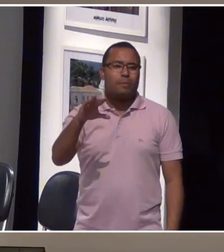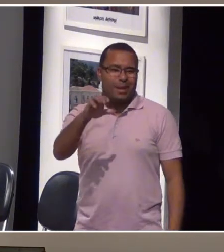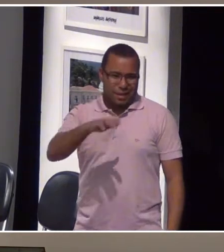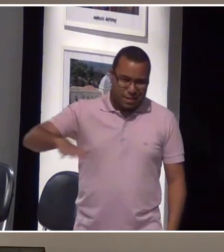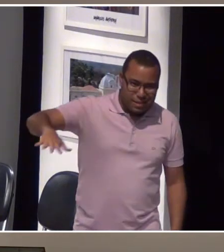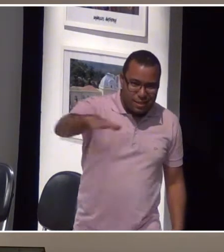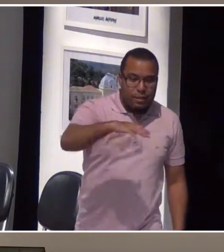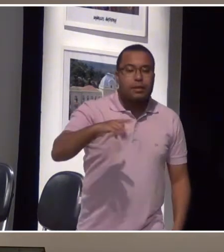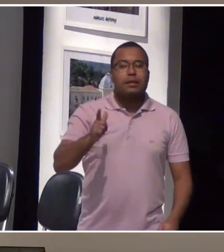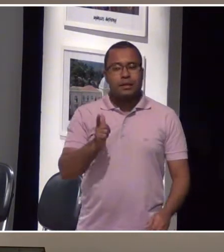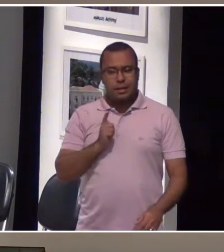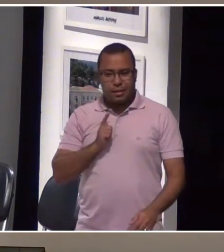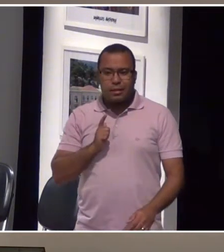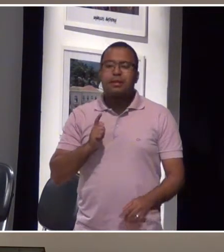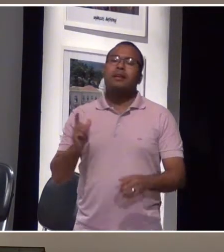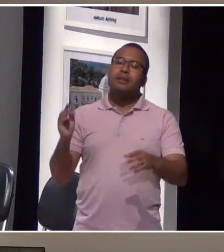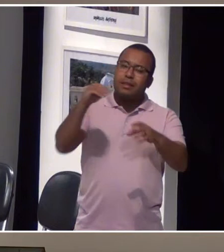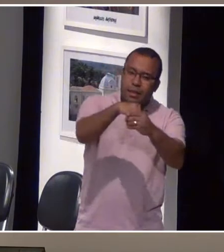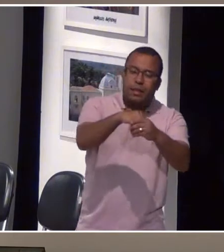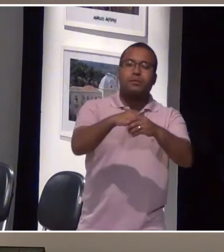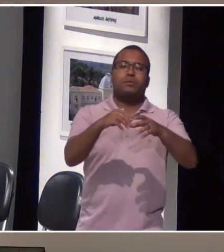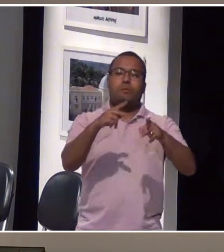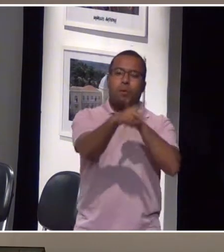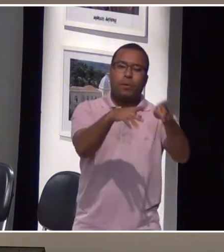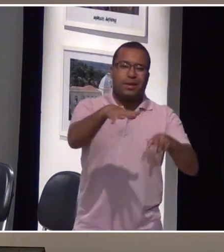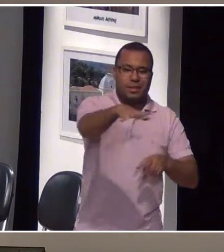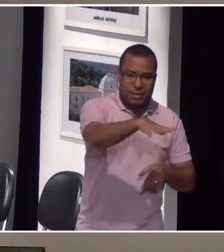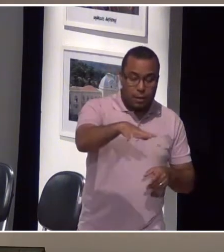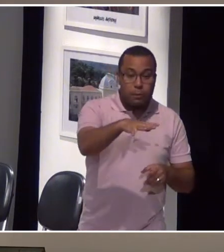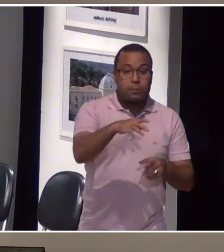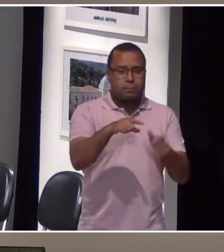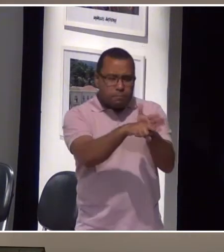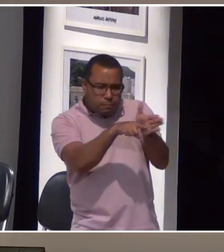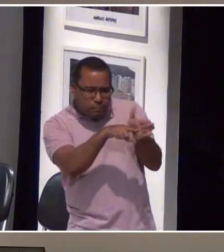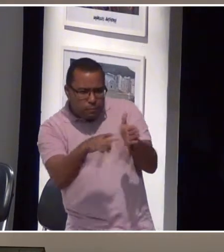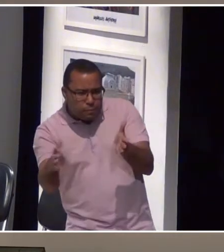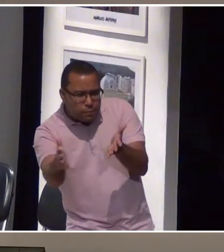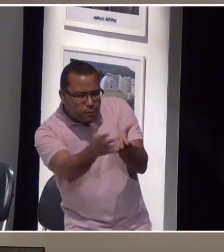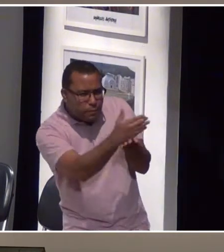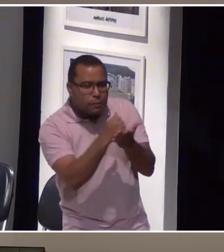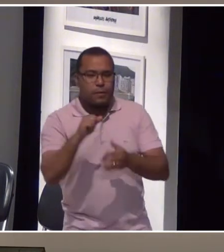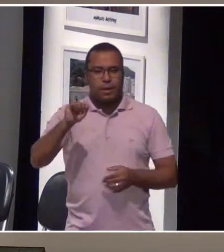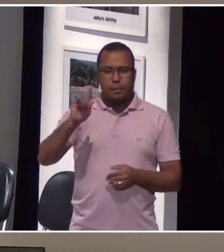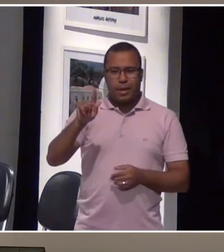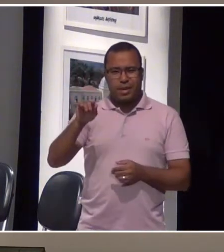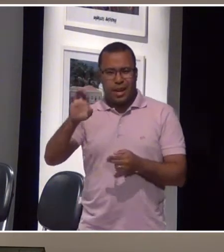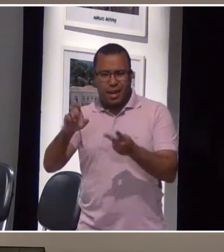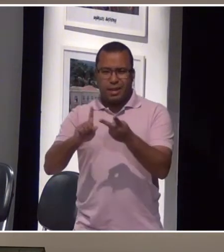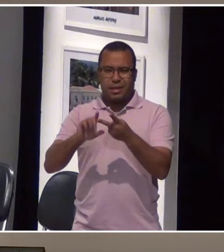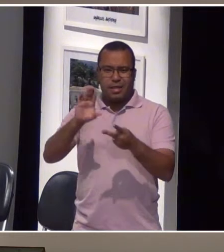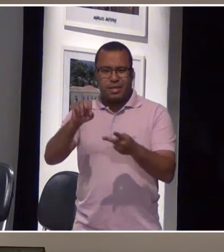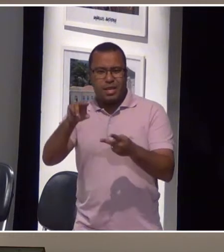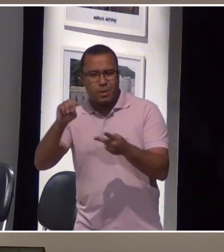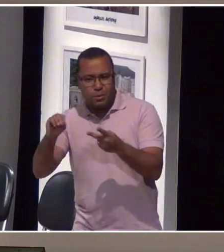elas são sempre pautadas em números, em índices populacionais. É a partir dos levantamentos do IBGE, do